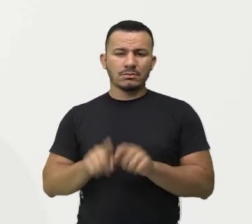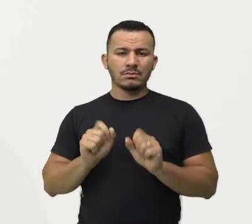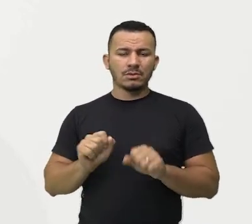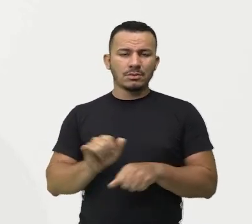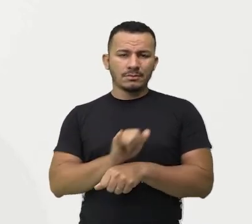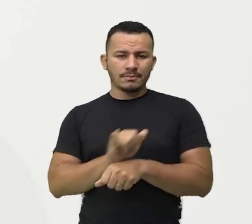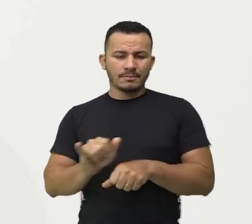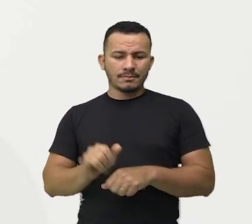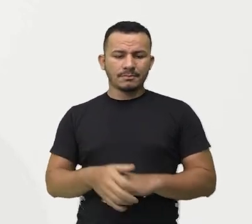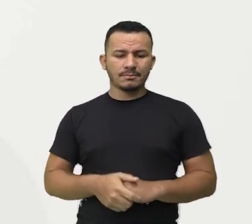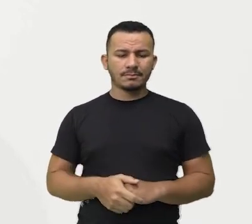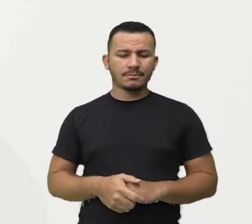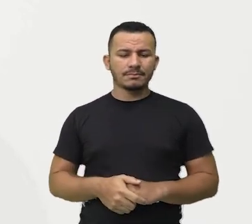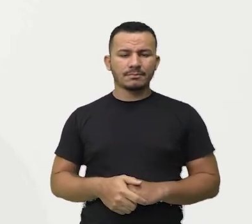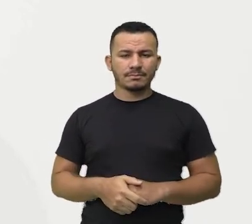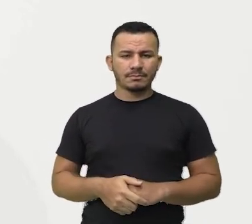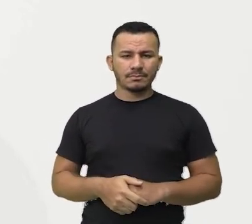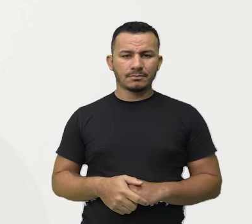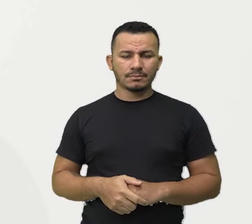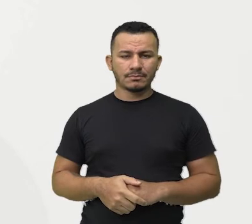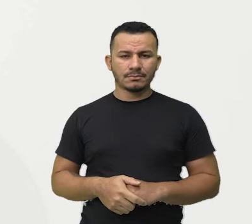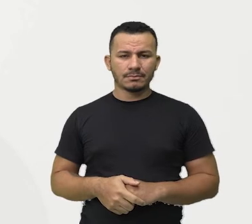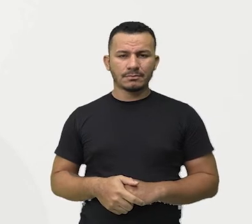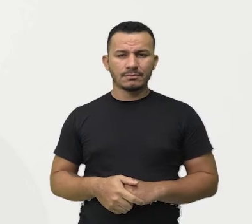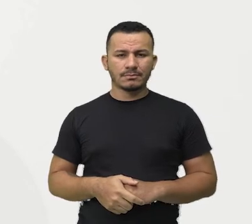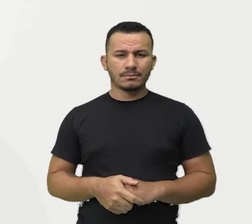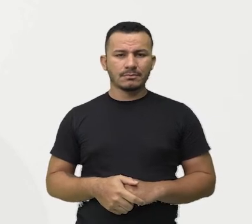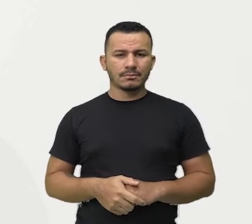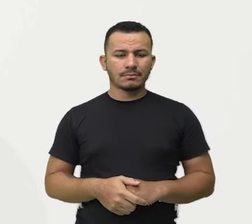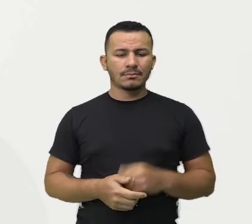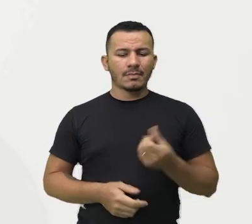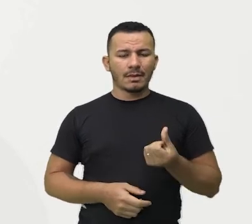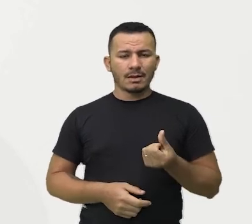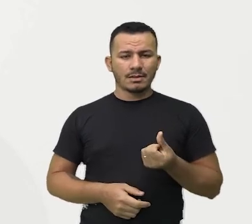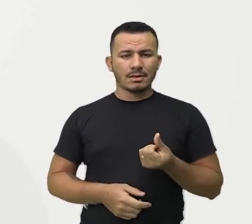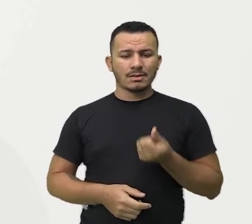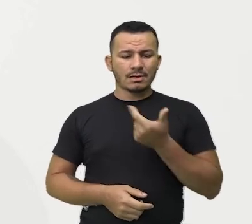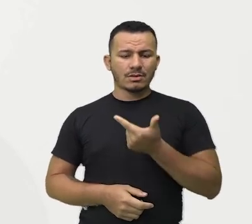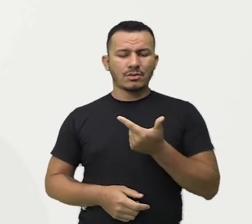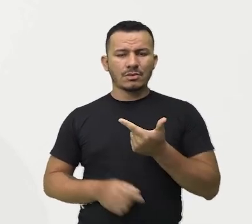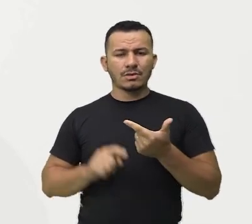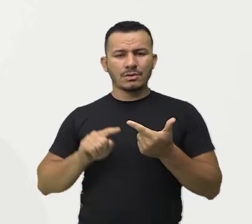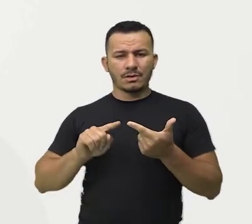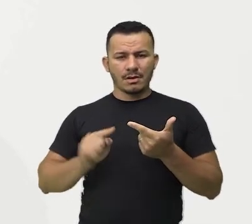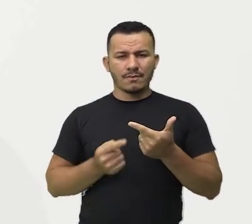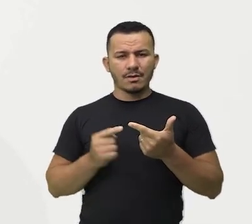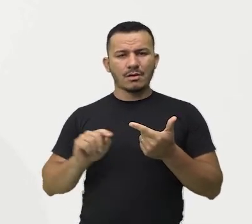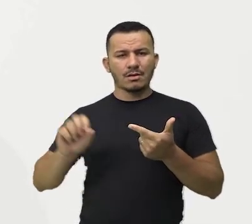bom? Pode ter essa ideia de só andar uma casa com a vírgula aqui, ó, tá bom? E nós ficamos então com